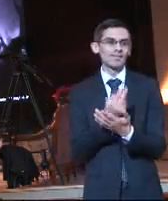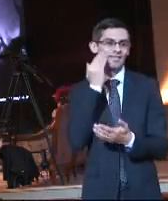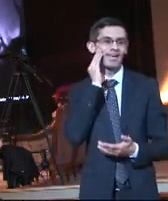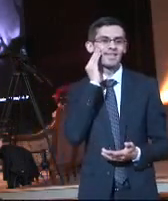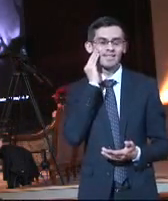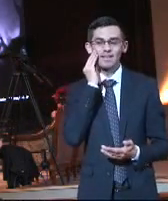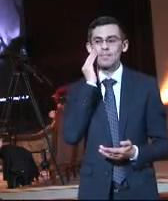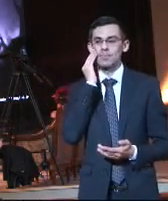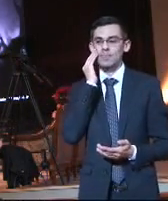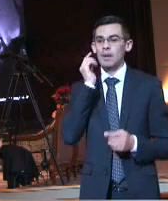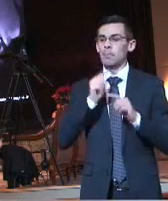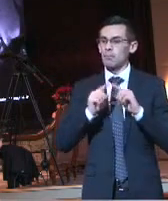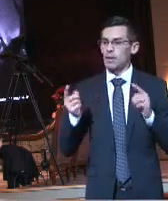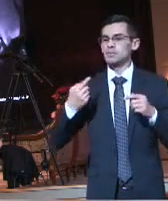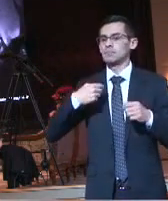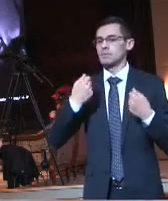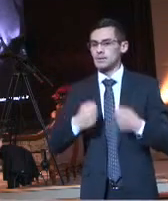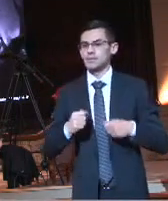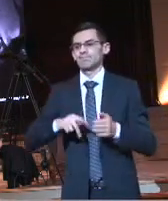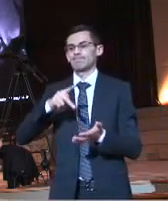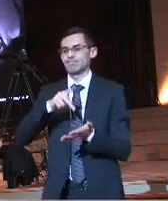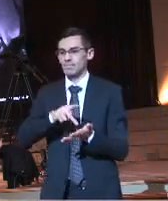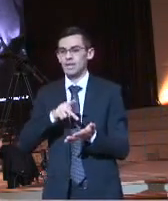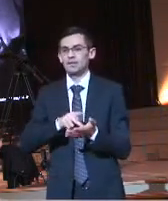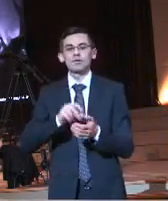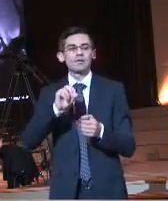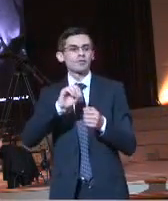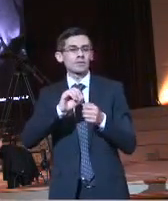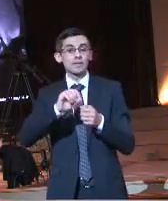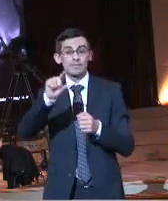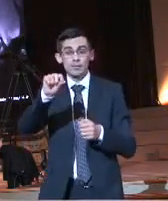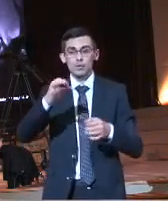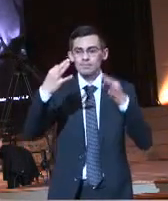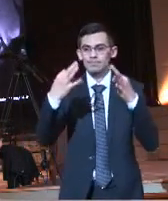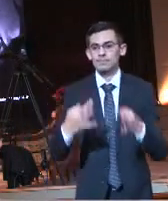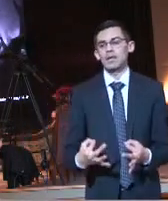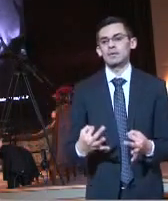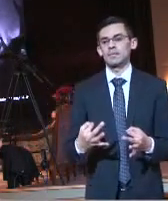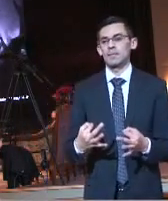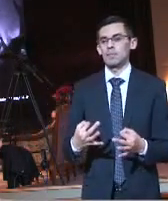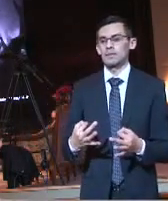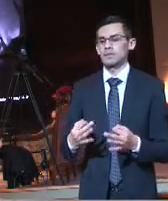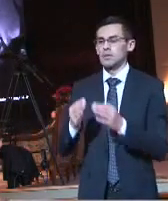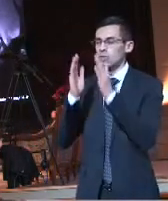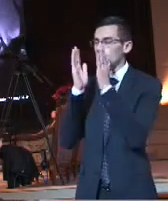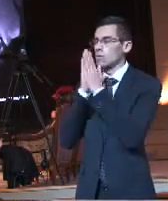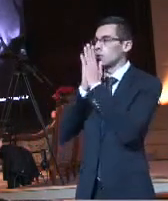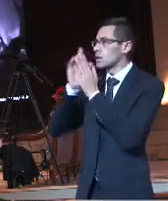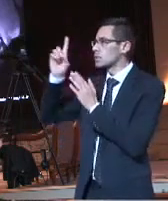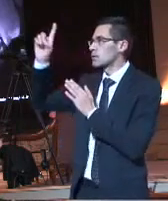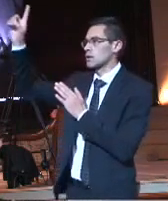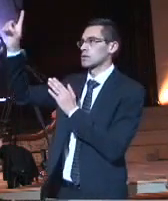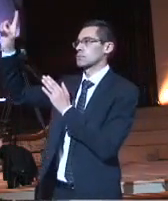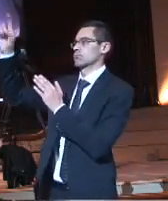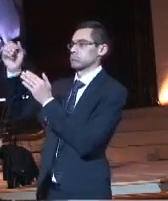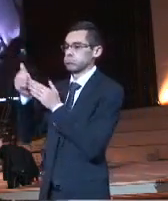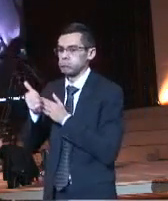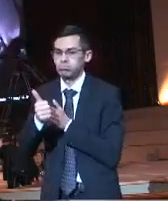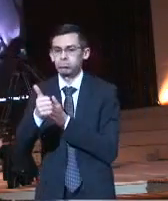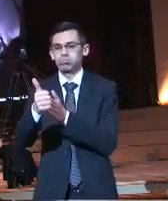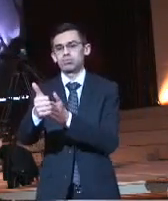ter consequência. E mais, isso envolve também não apenas questões de decisão